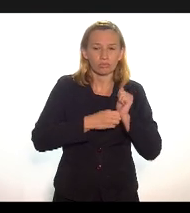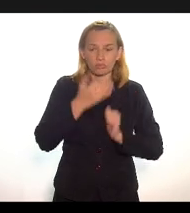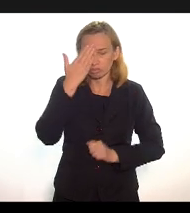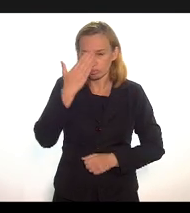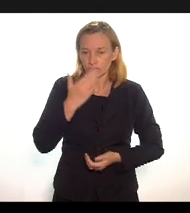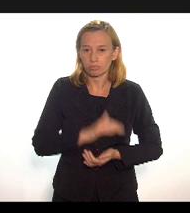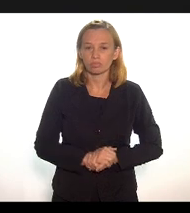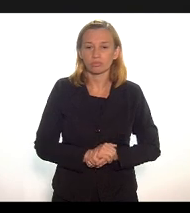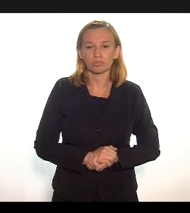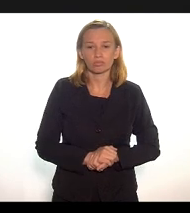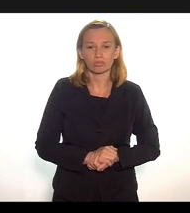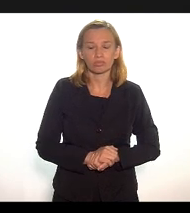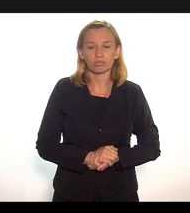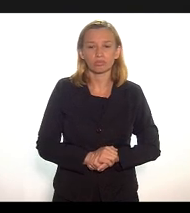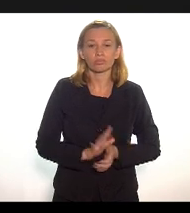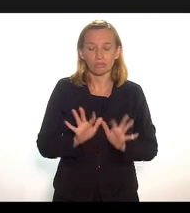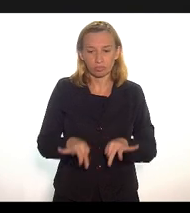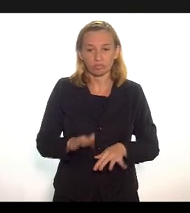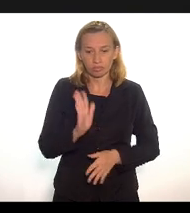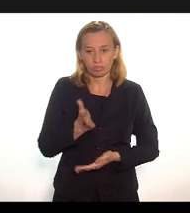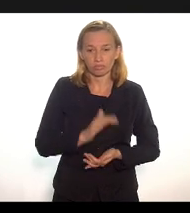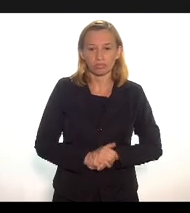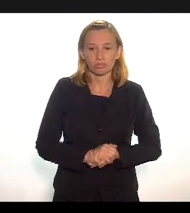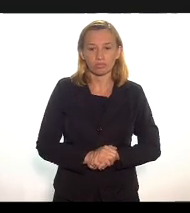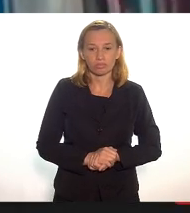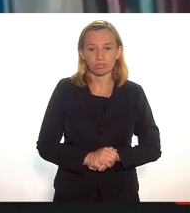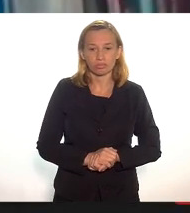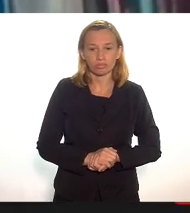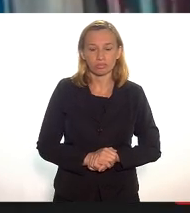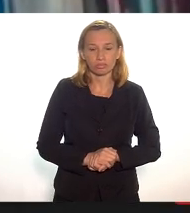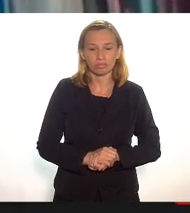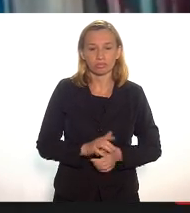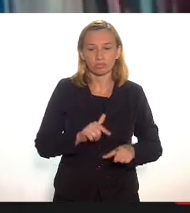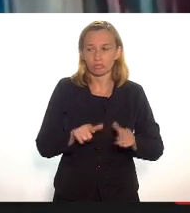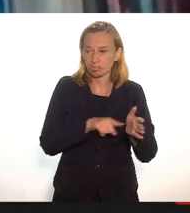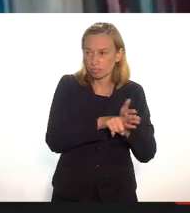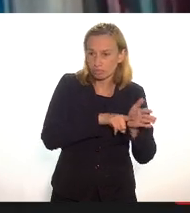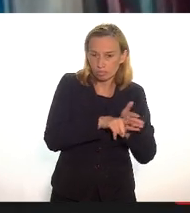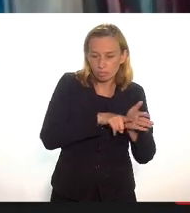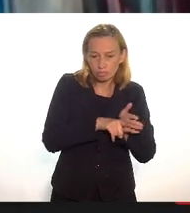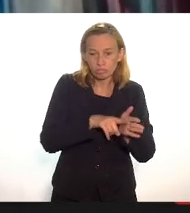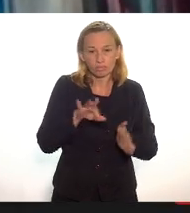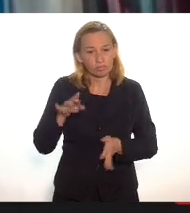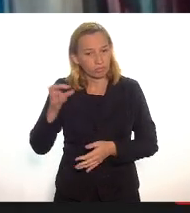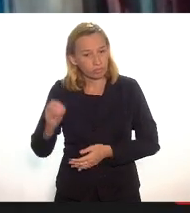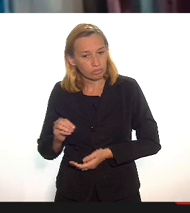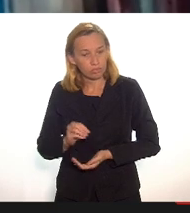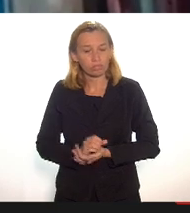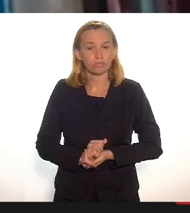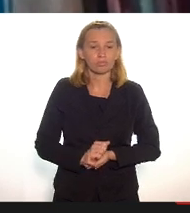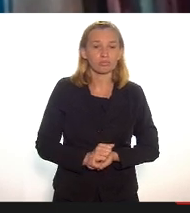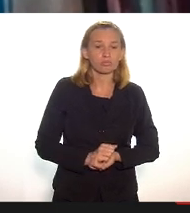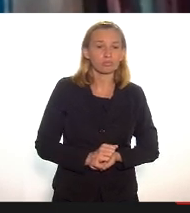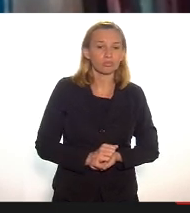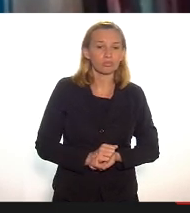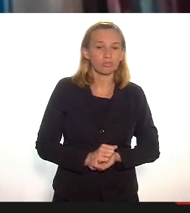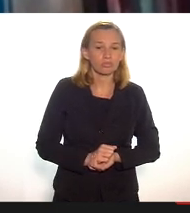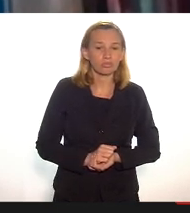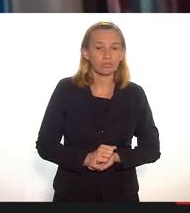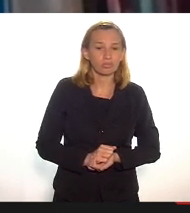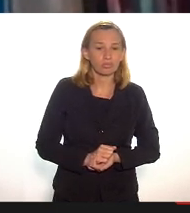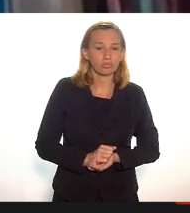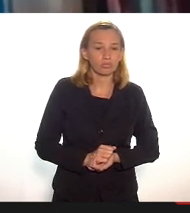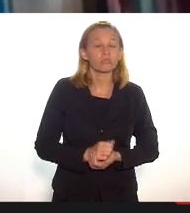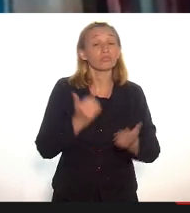Obrigado. Bom, eu estou terminando já. Então, nós temos o papel de fiscalização, o papel cartorial e o papel de normatização, né? E a gente